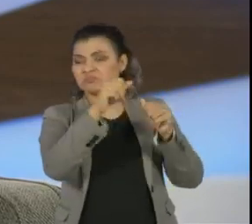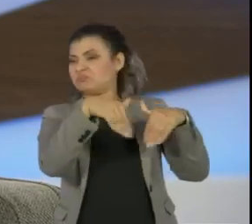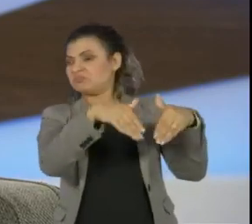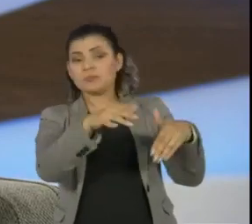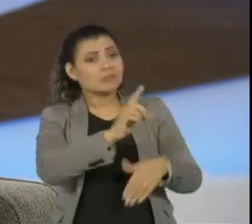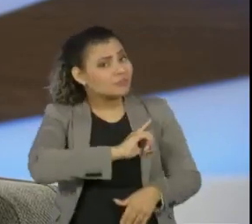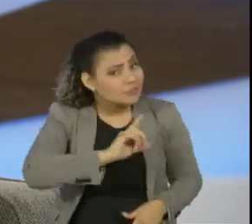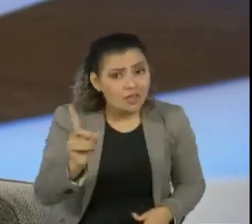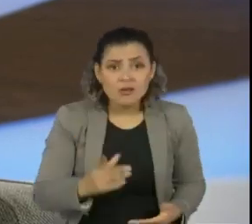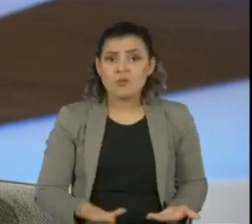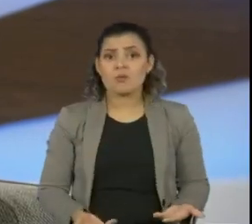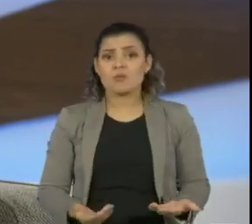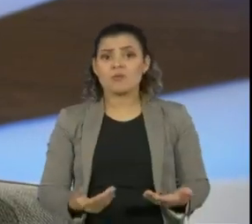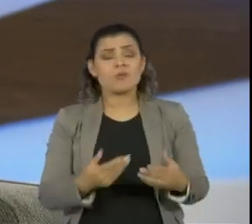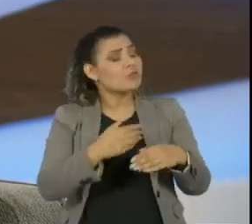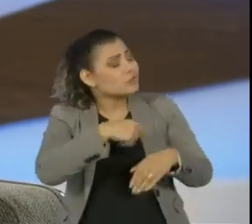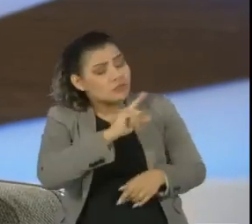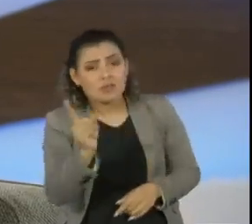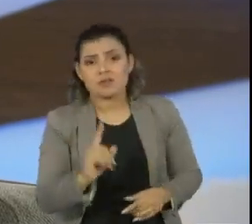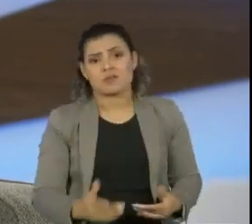é um estouro da boiada não eu preferi